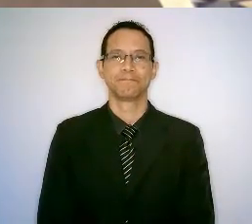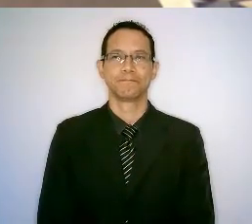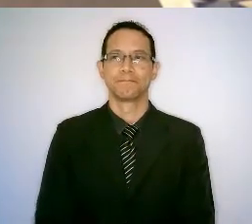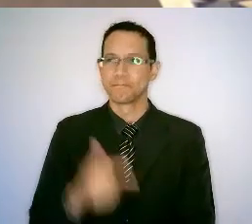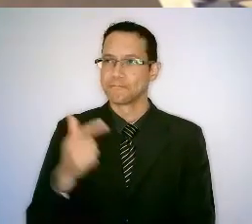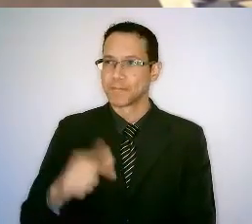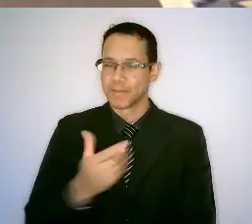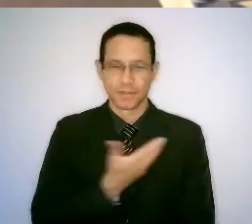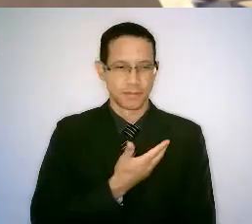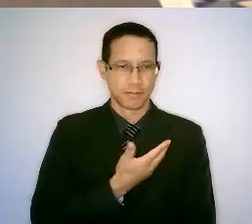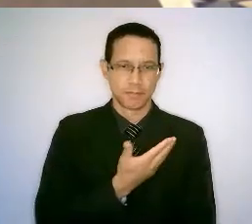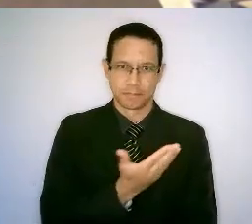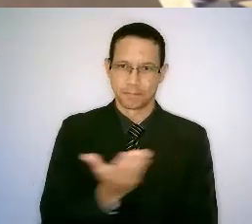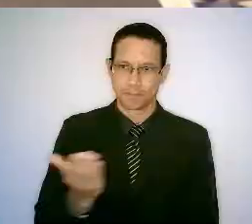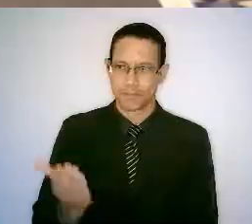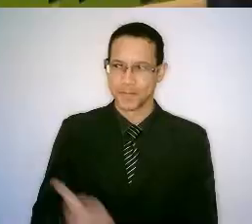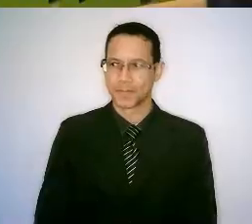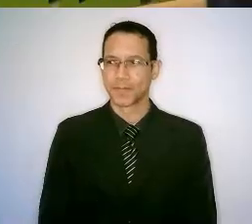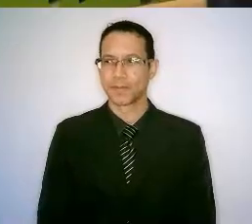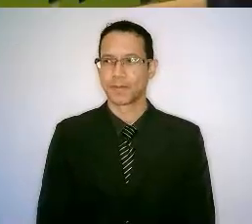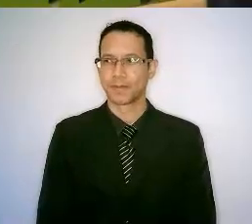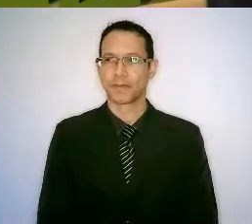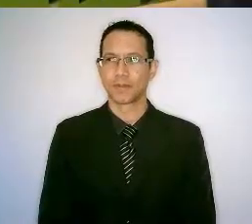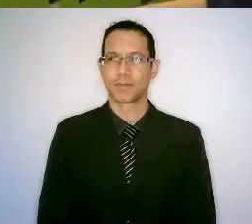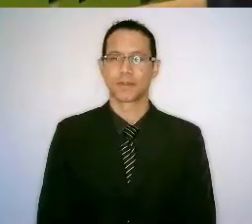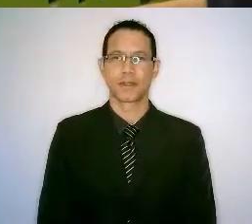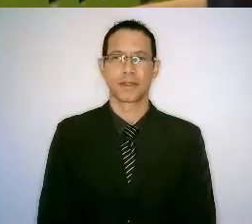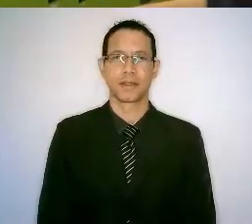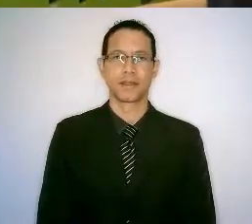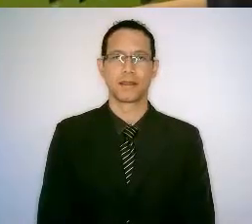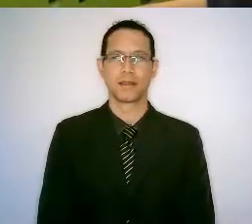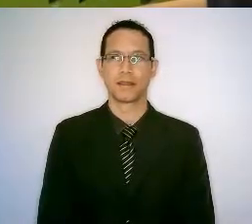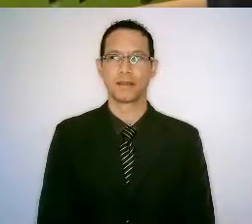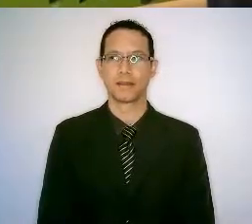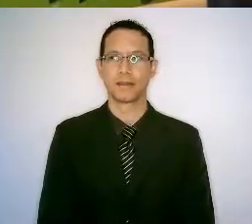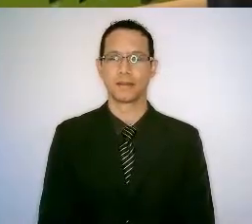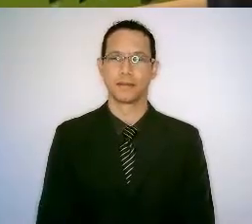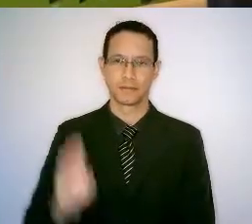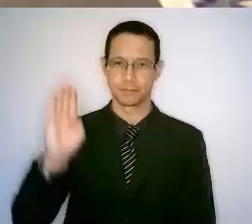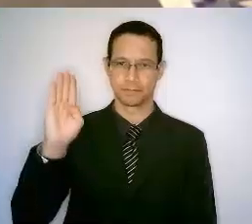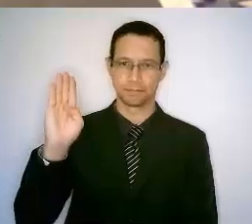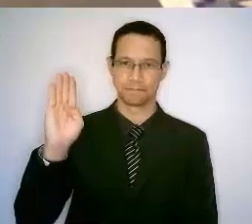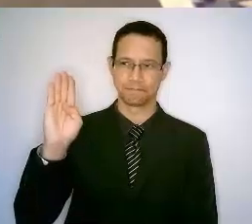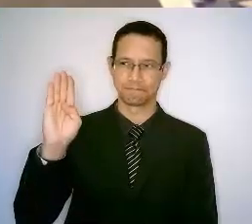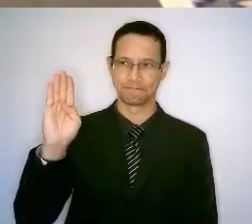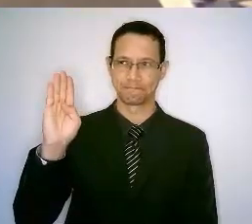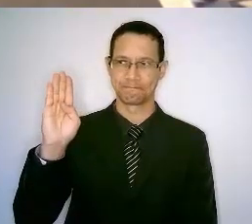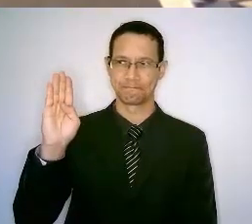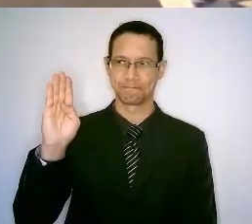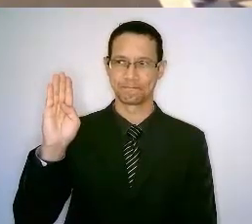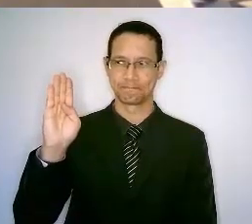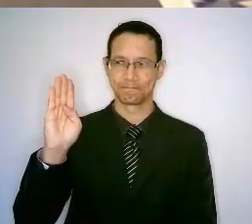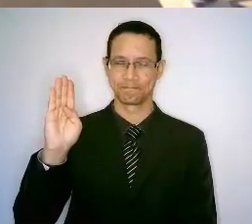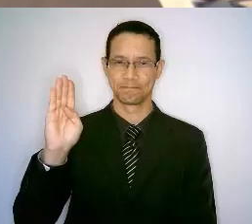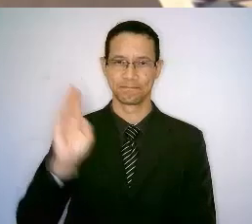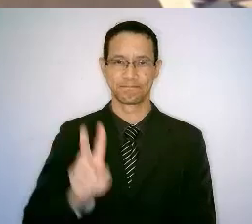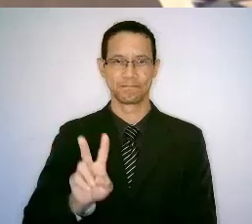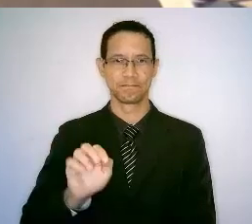colocação? Então, já... Presidente. Pois não. Pela ordem. Cláudio Santos.